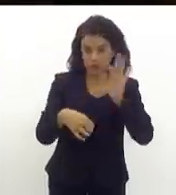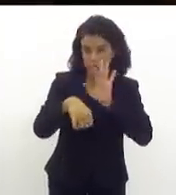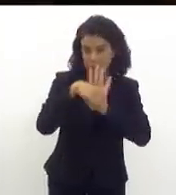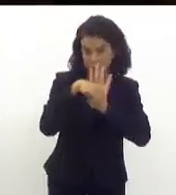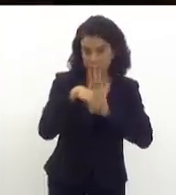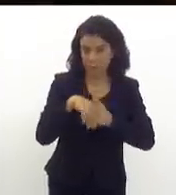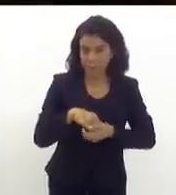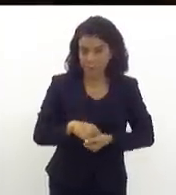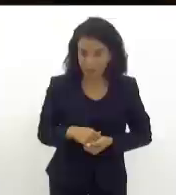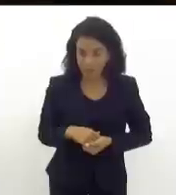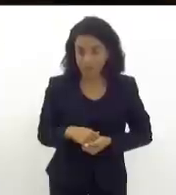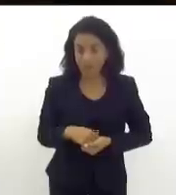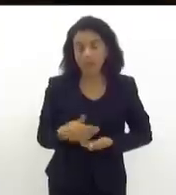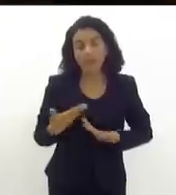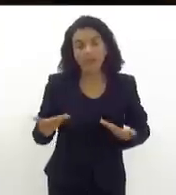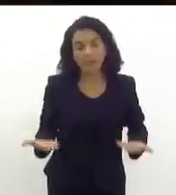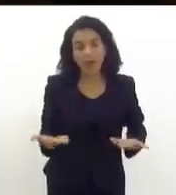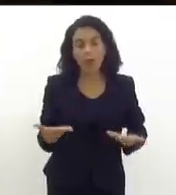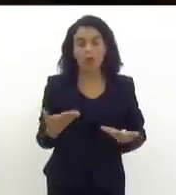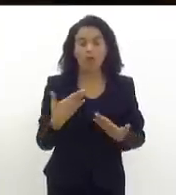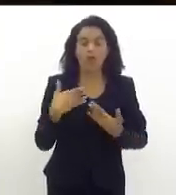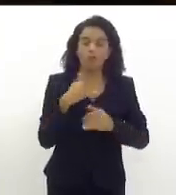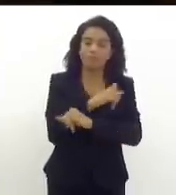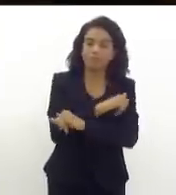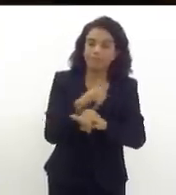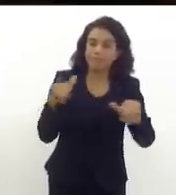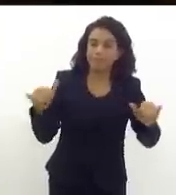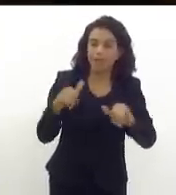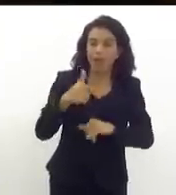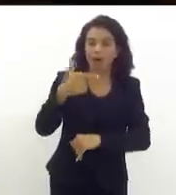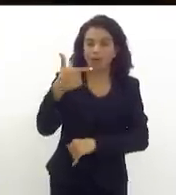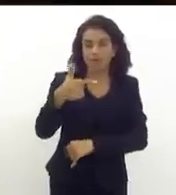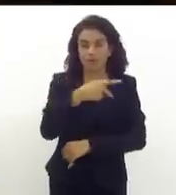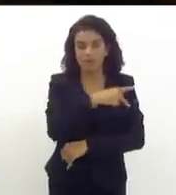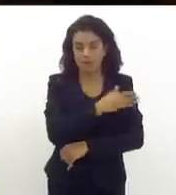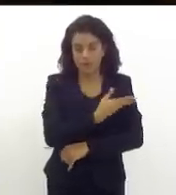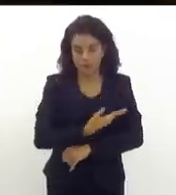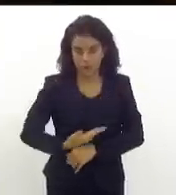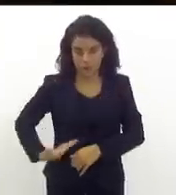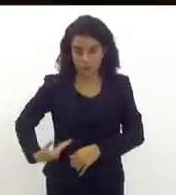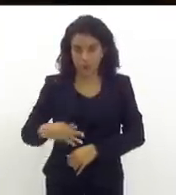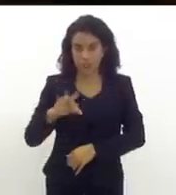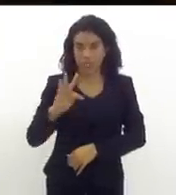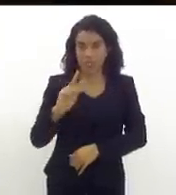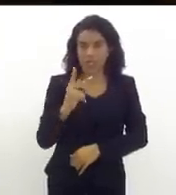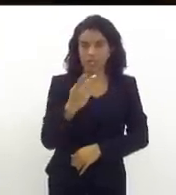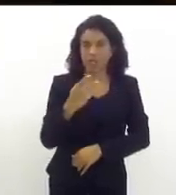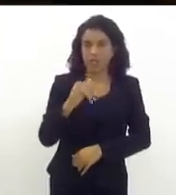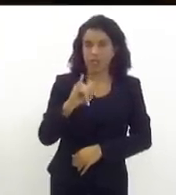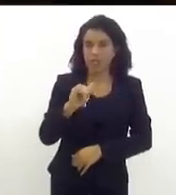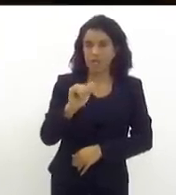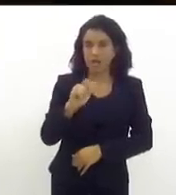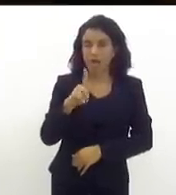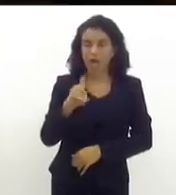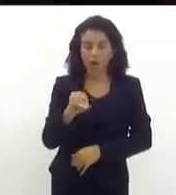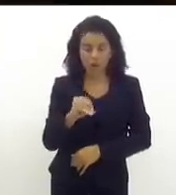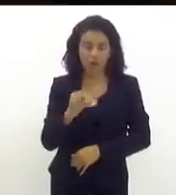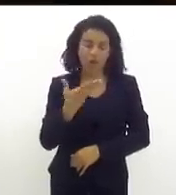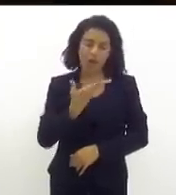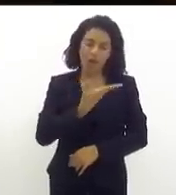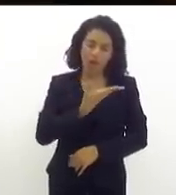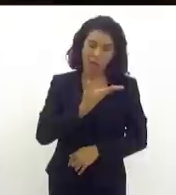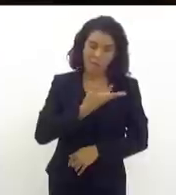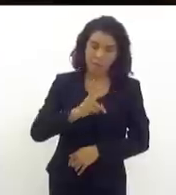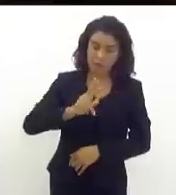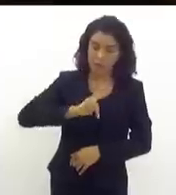assim eu registro meu apelo ao vício Governador Thiago Pampulha meu particular amigo